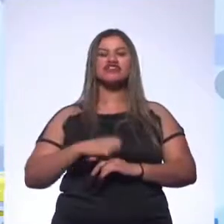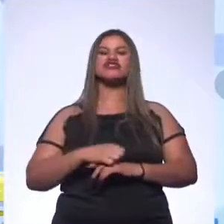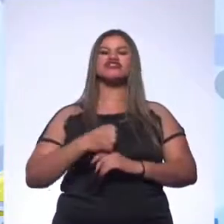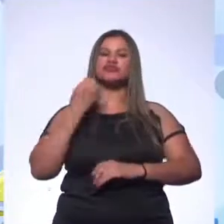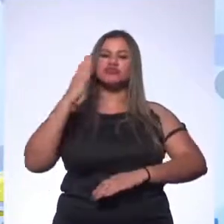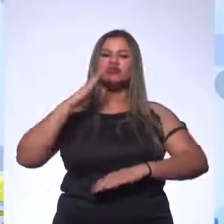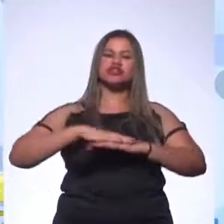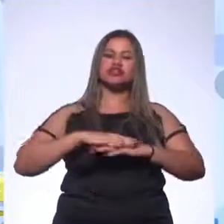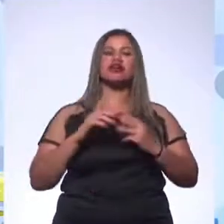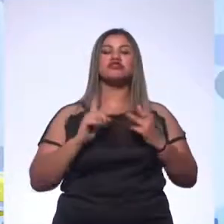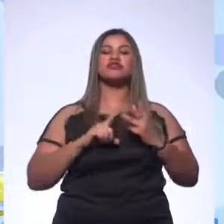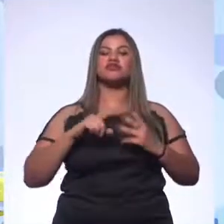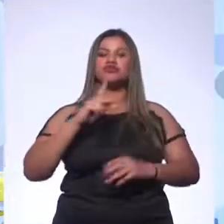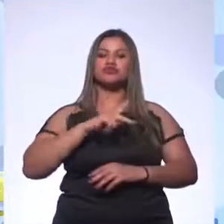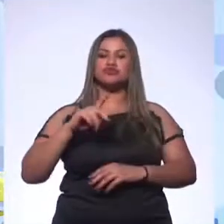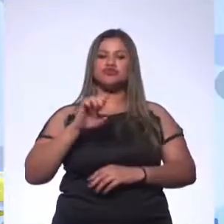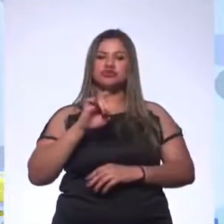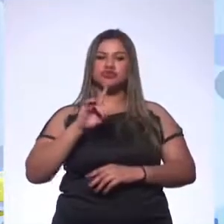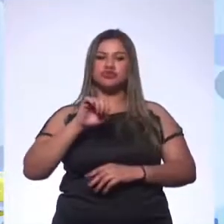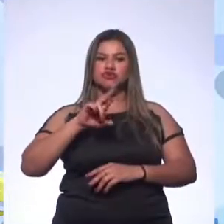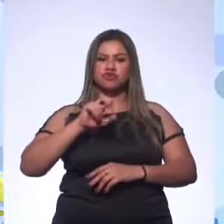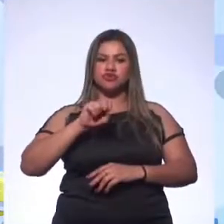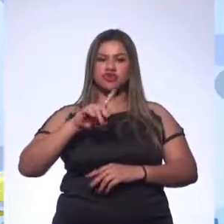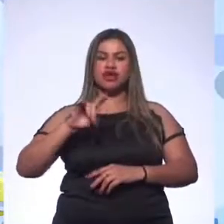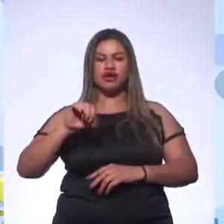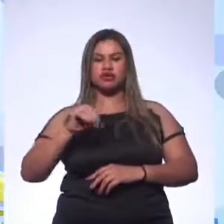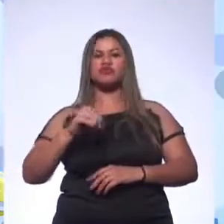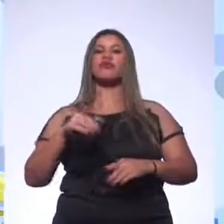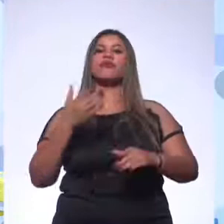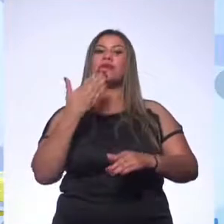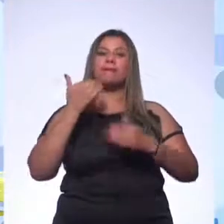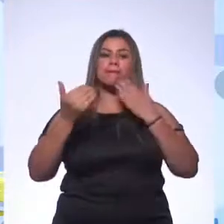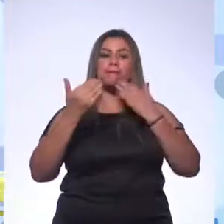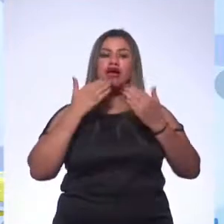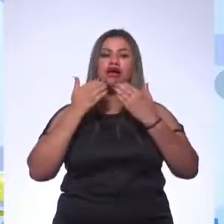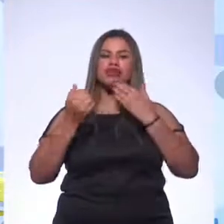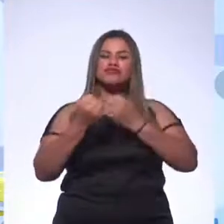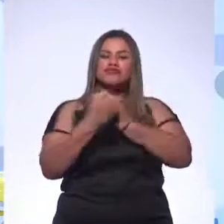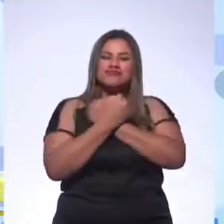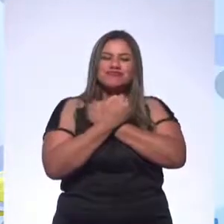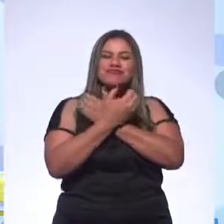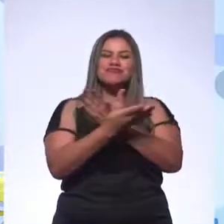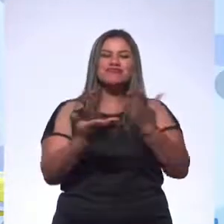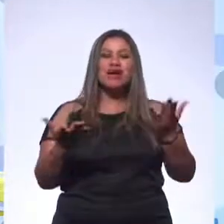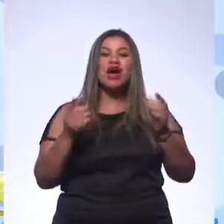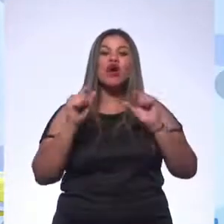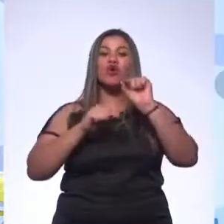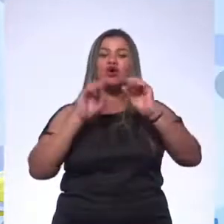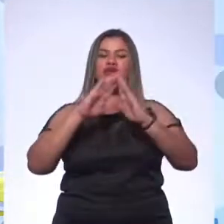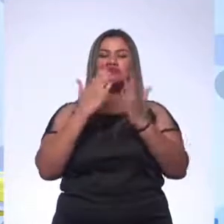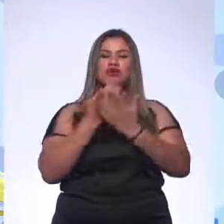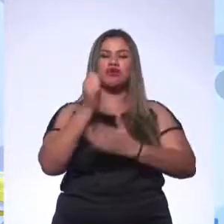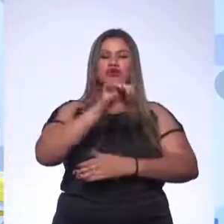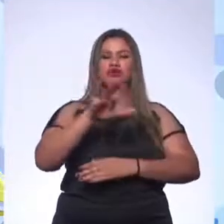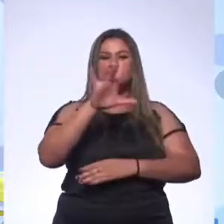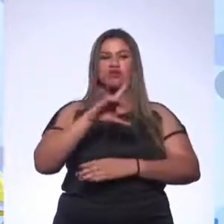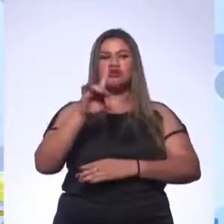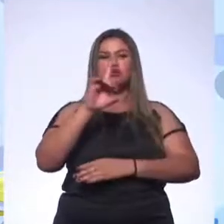tarde. Professor Eduardo também pede para nós mandarmos um abraço aí para a Escola Estadual